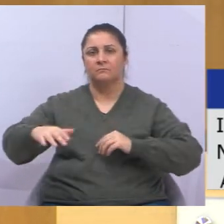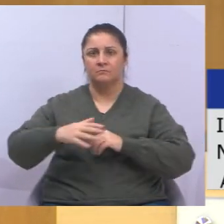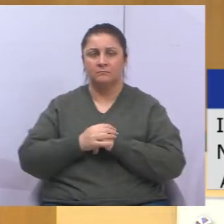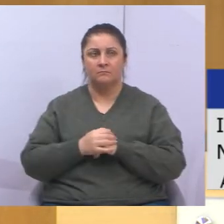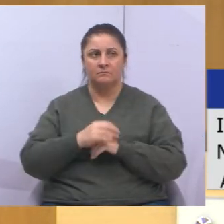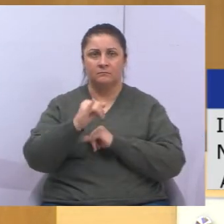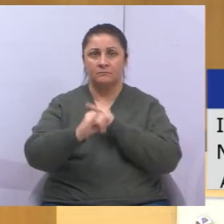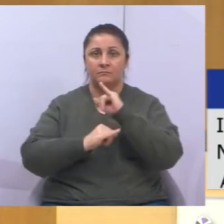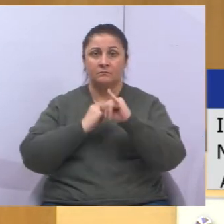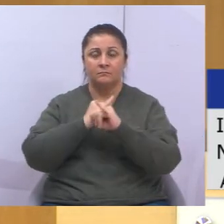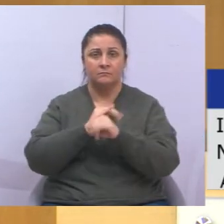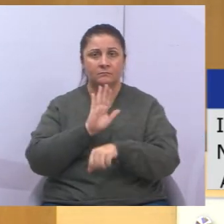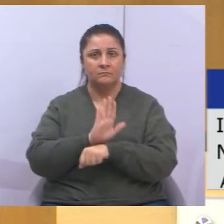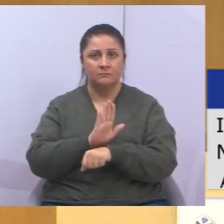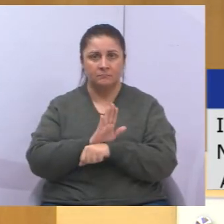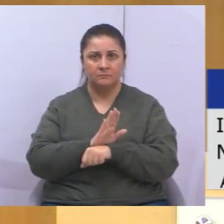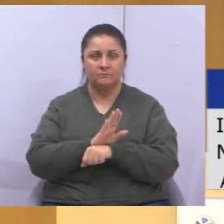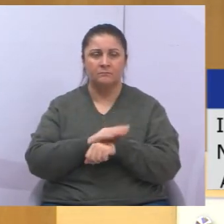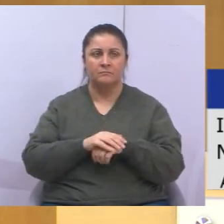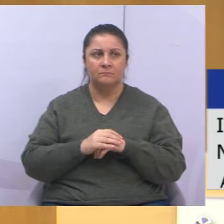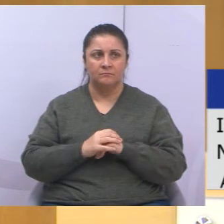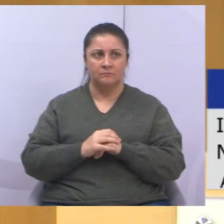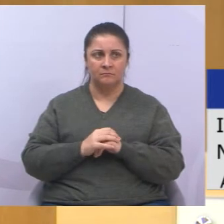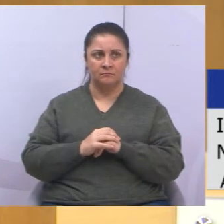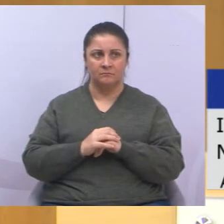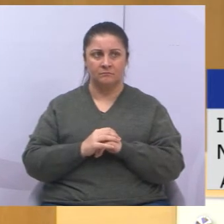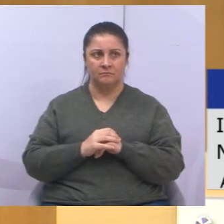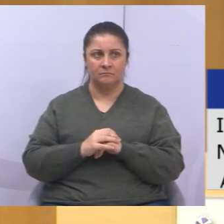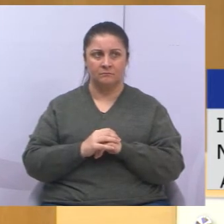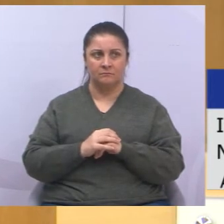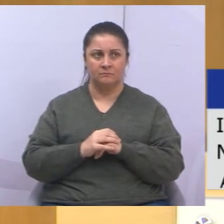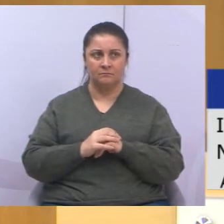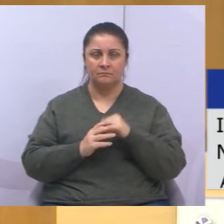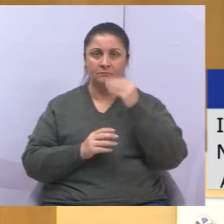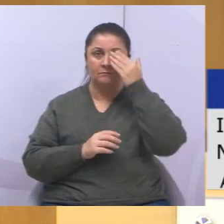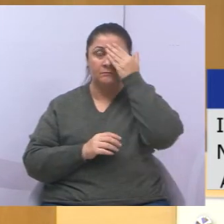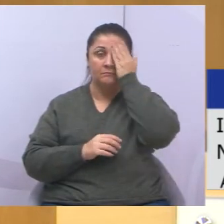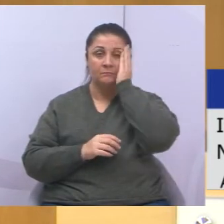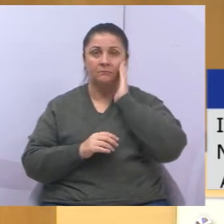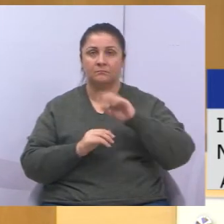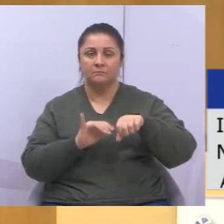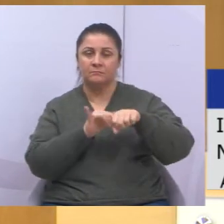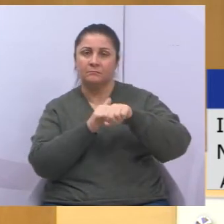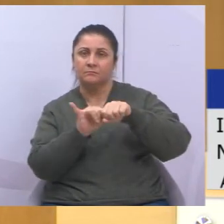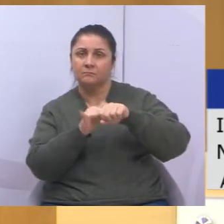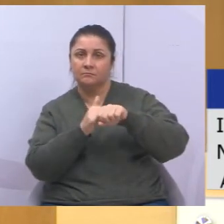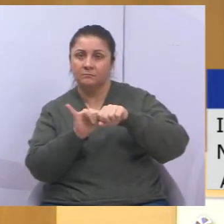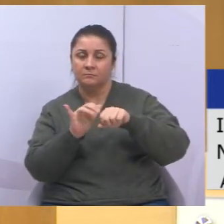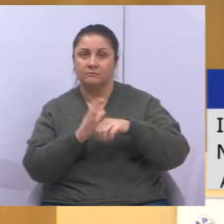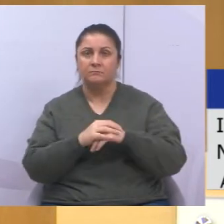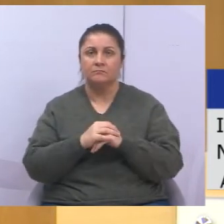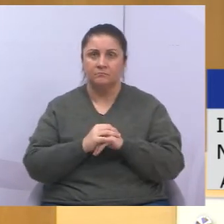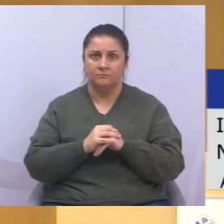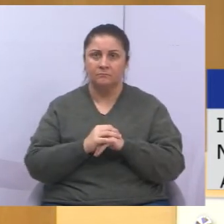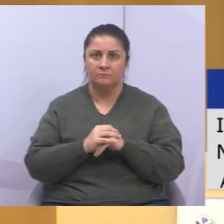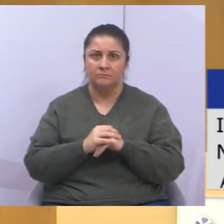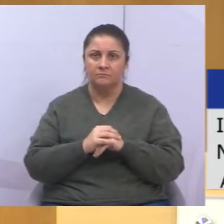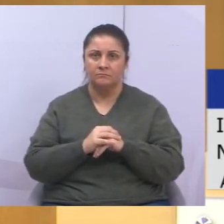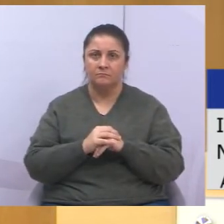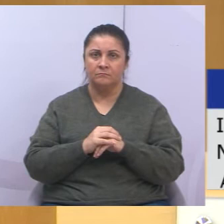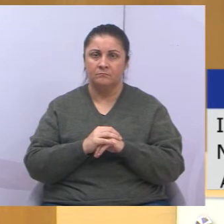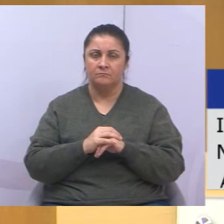internet, ela ajuda muito na formação das crianças. O YouTube, os canais que nós temos hoje na